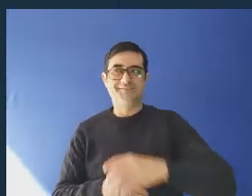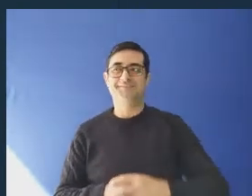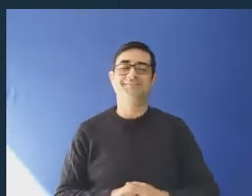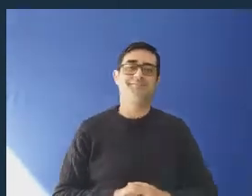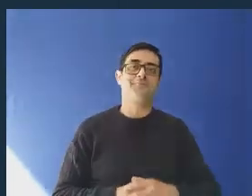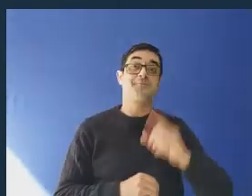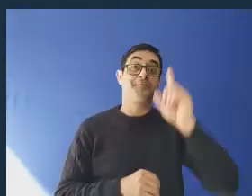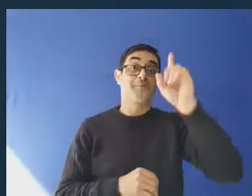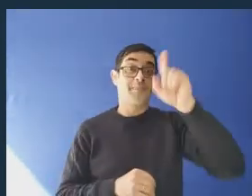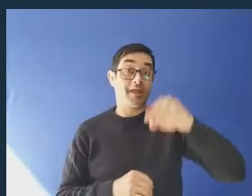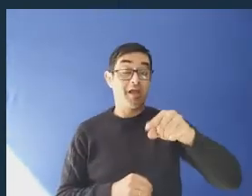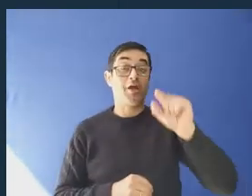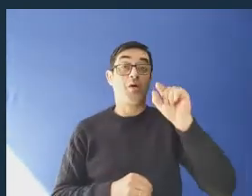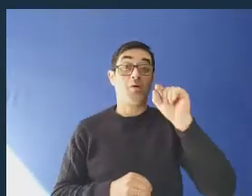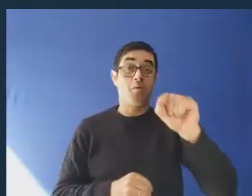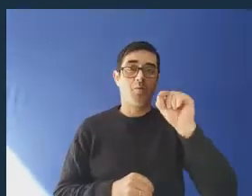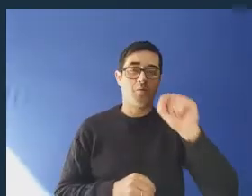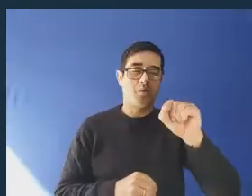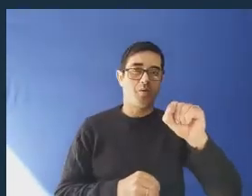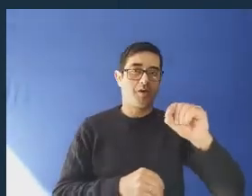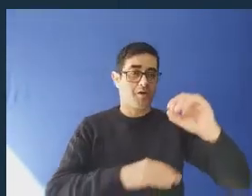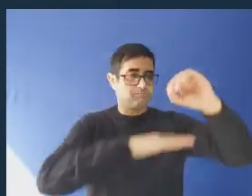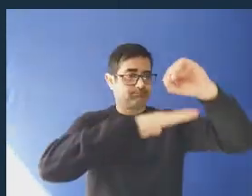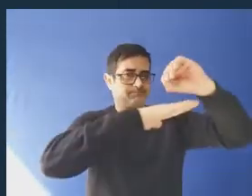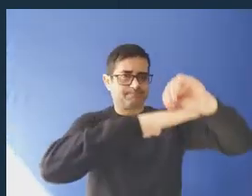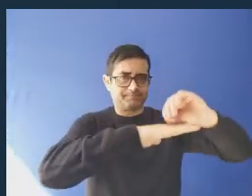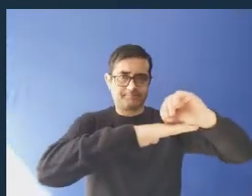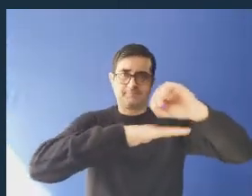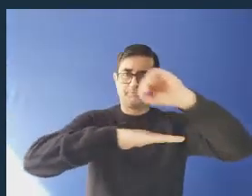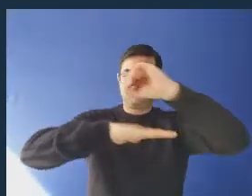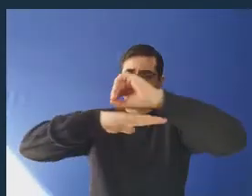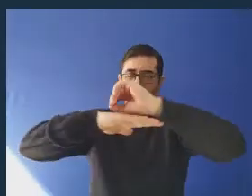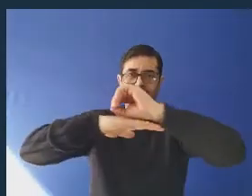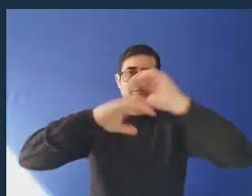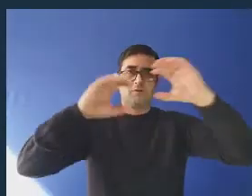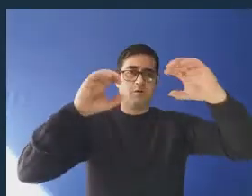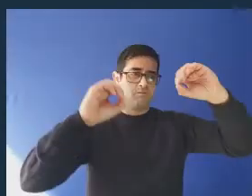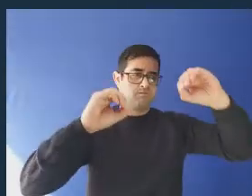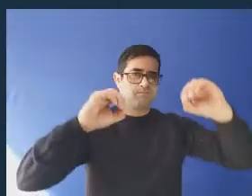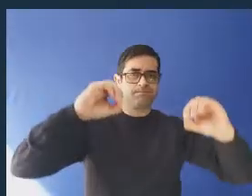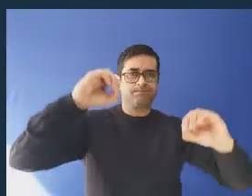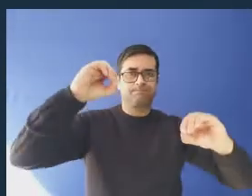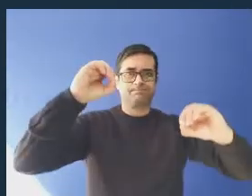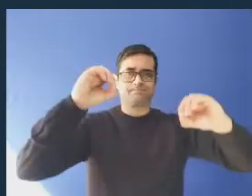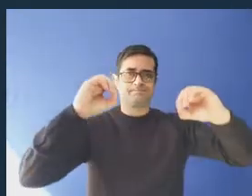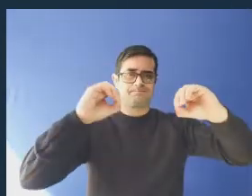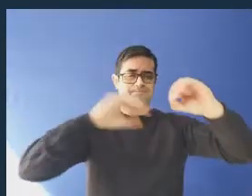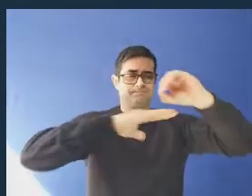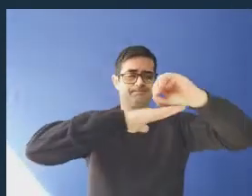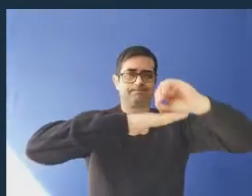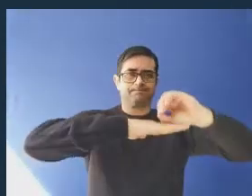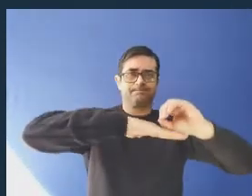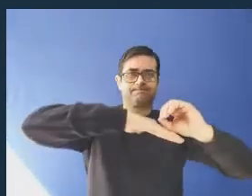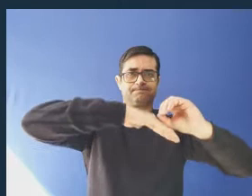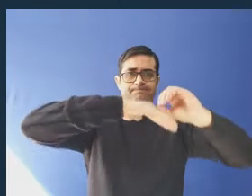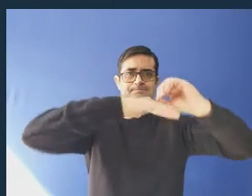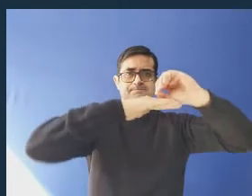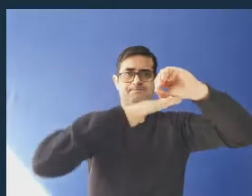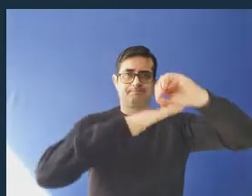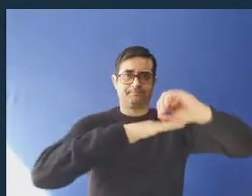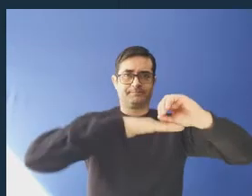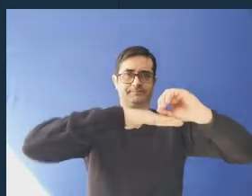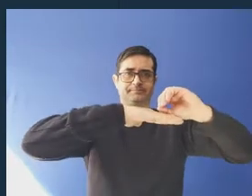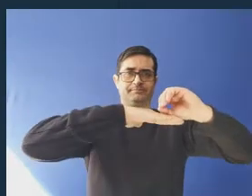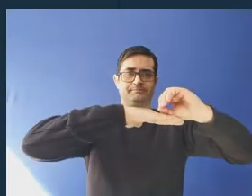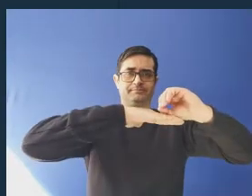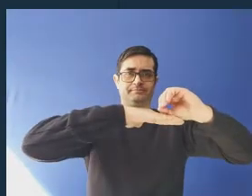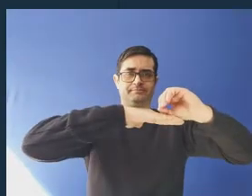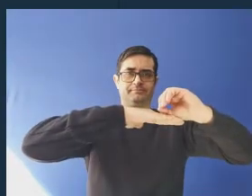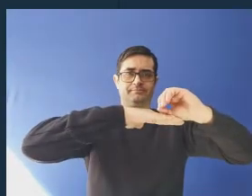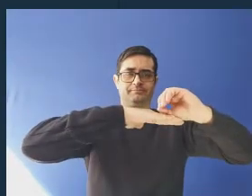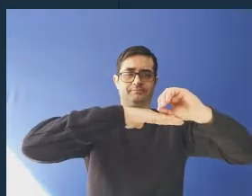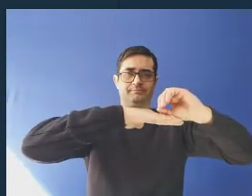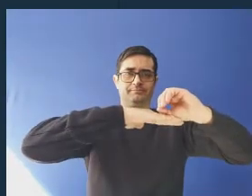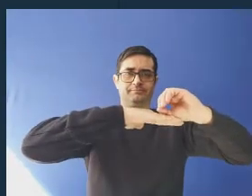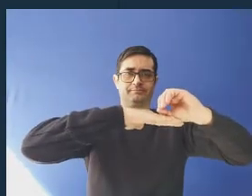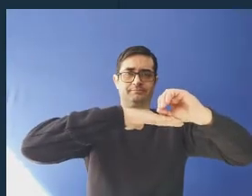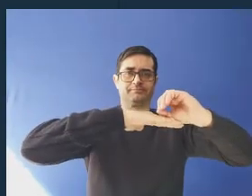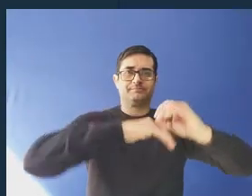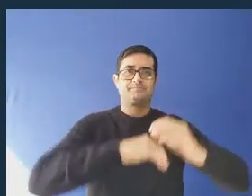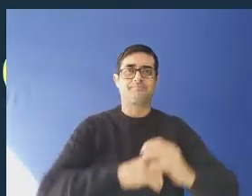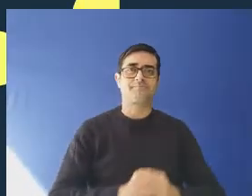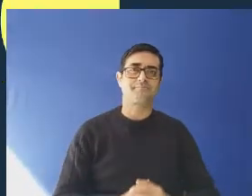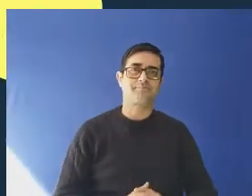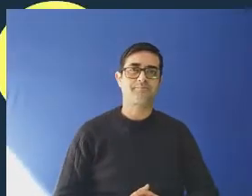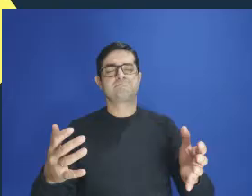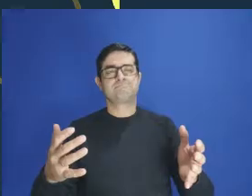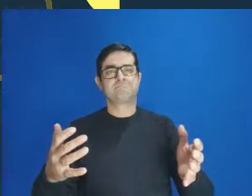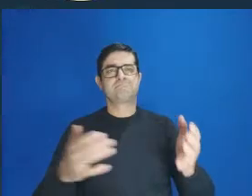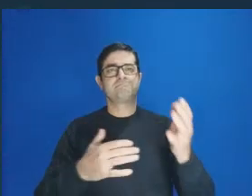verdade é essa habilidade que o corpo tem de causar uma deformação nesse tecido do universo, digamos assim,